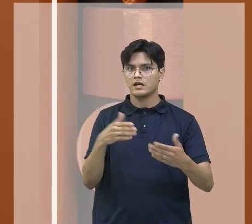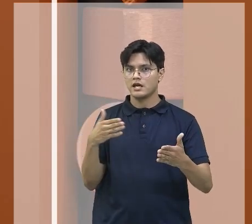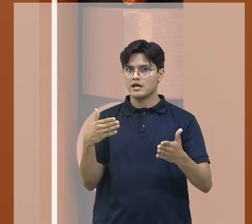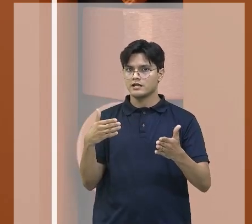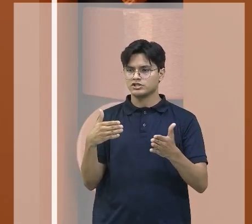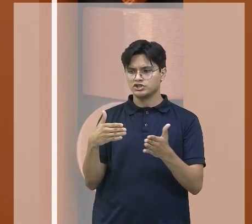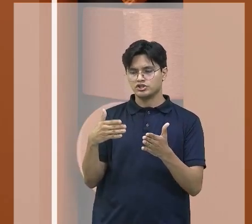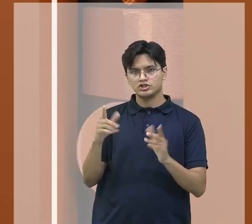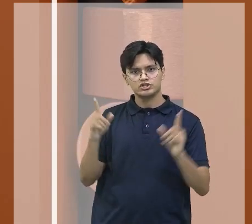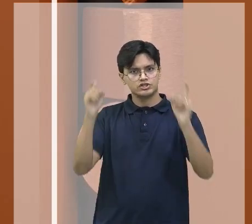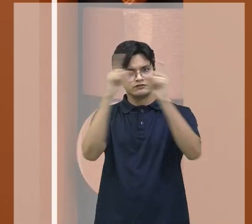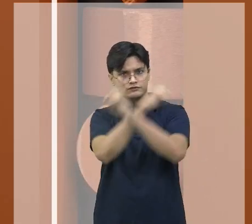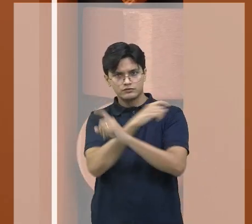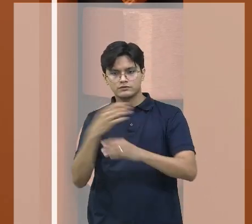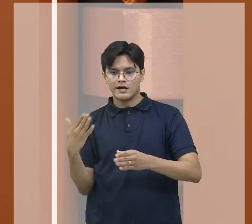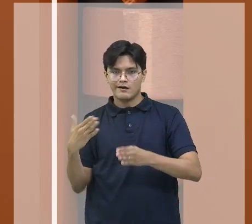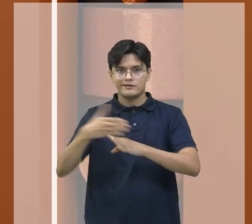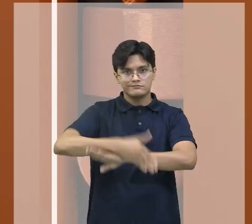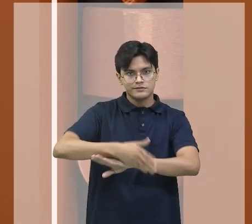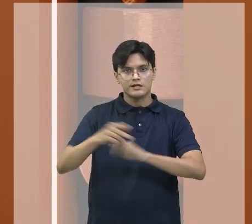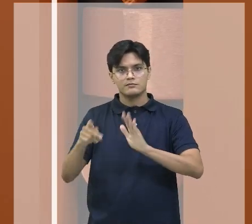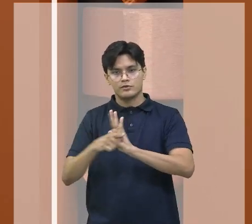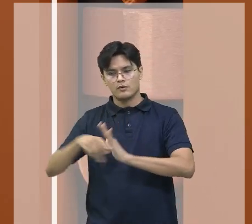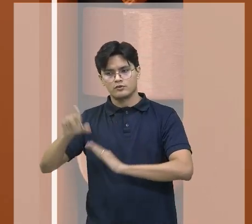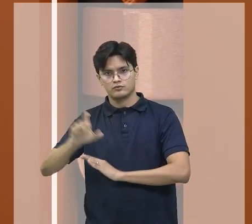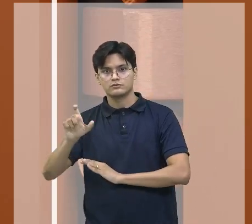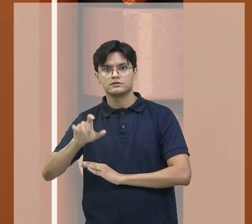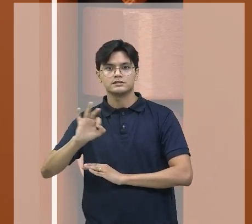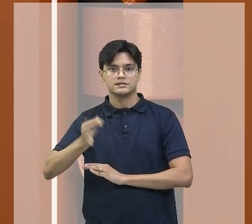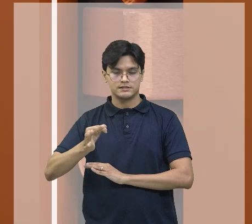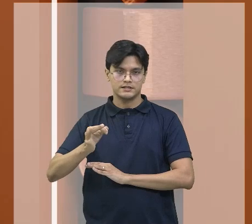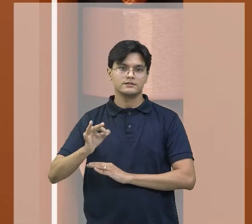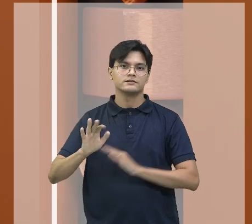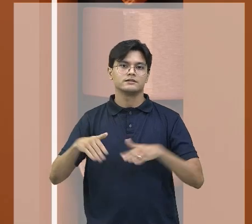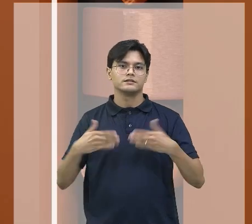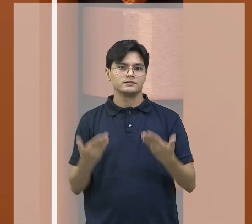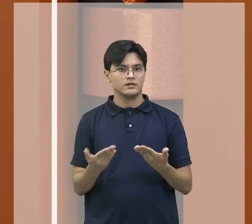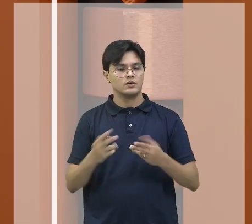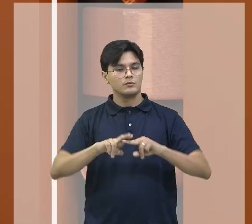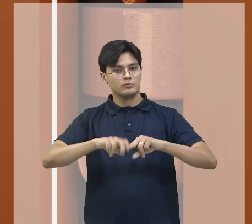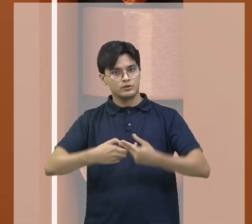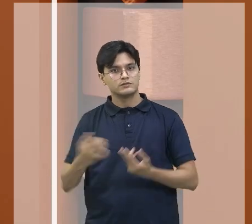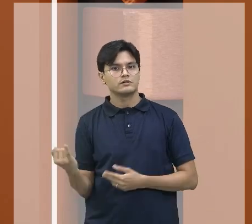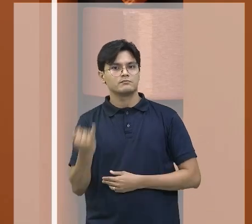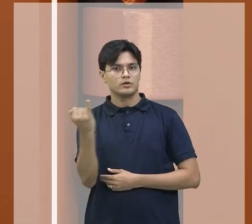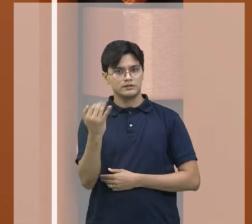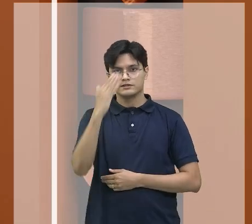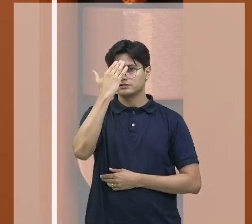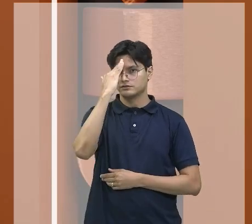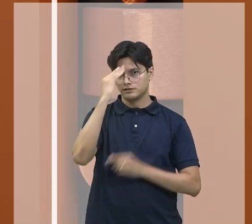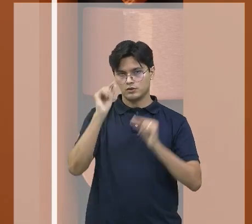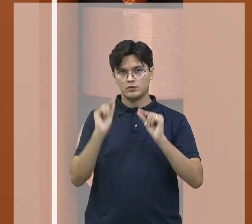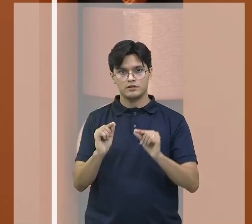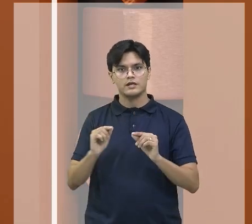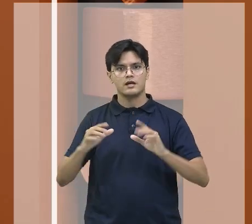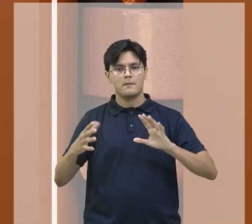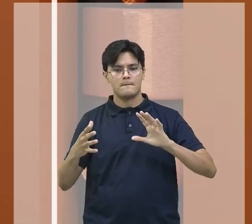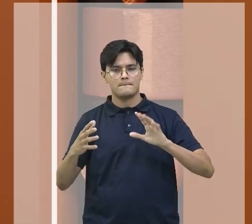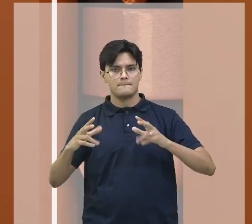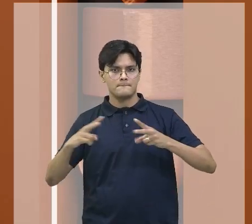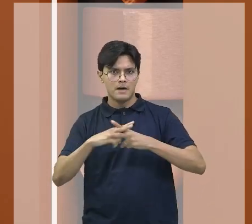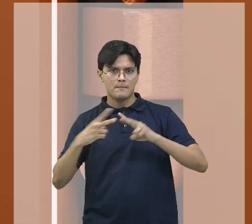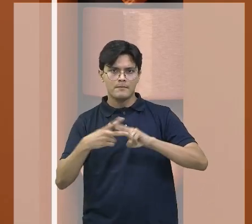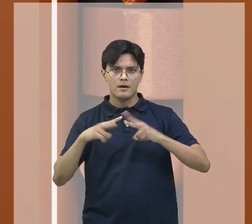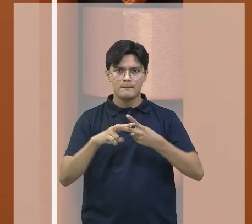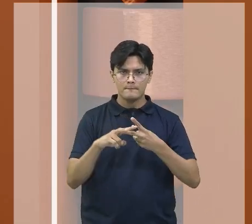essa batalha, ela é bem interessante e importante, inclusive, tá certo? Para a expansão, então, do reino dos francos e, claro,